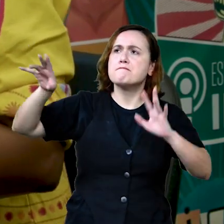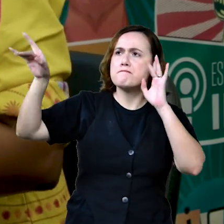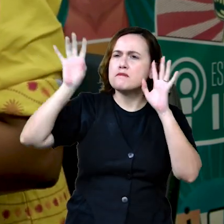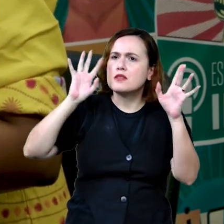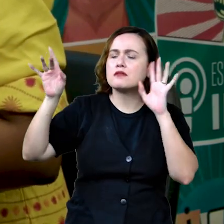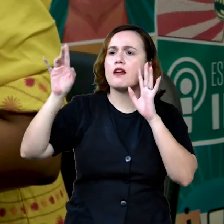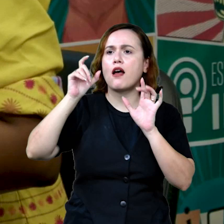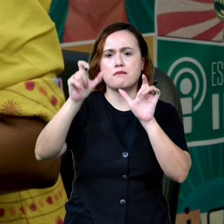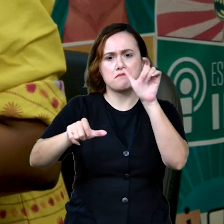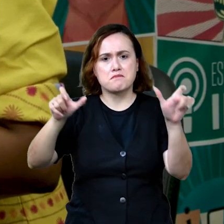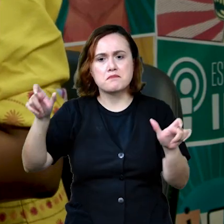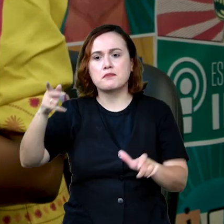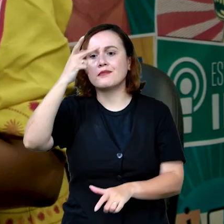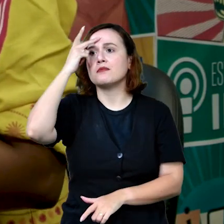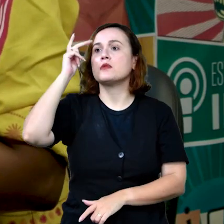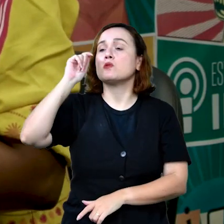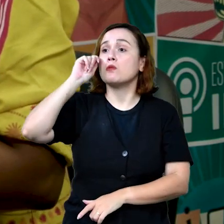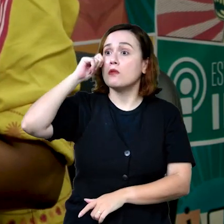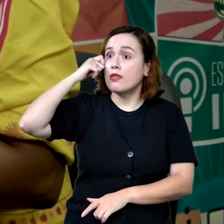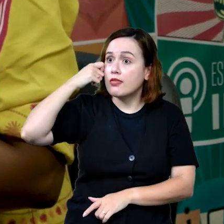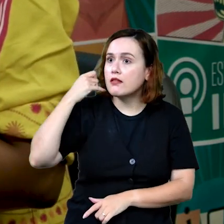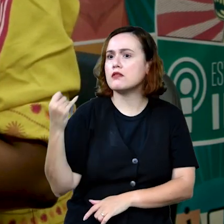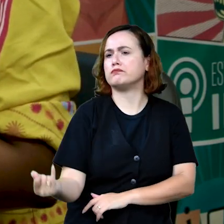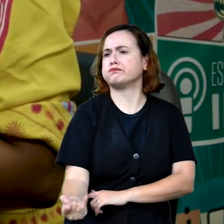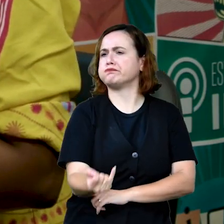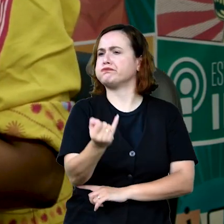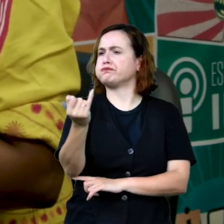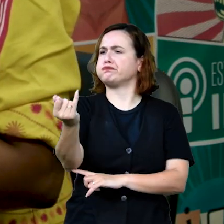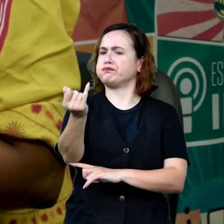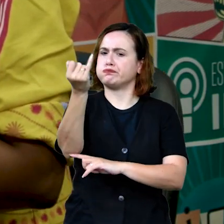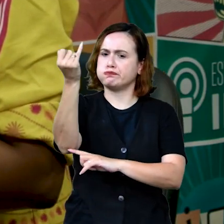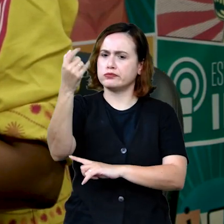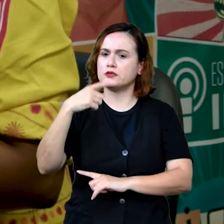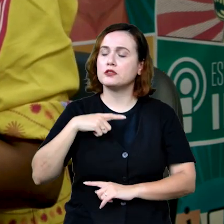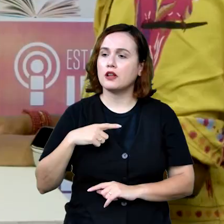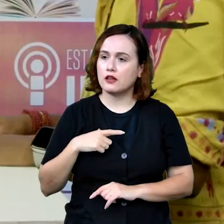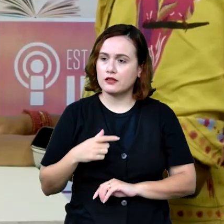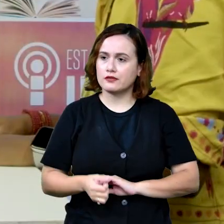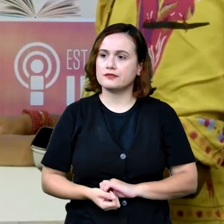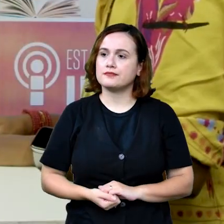pessoas façam essa reflexão da importância da população negra no Brasil.